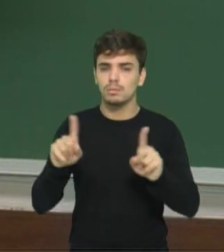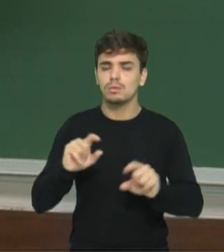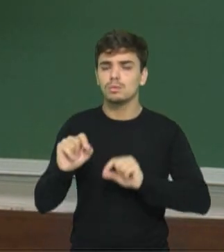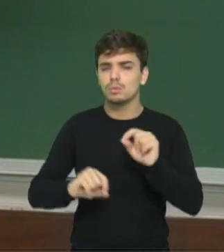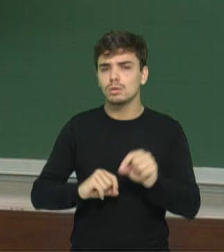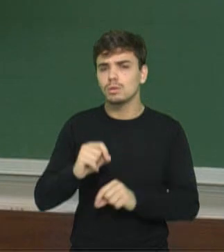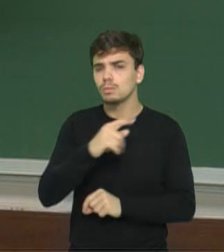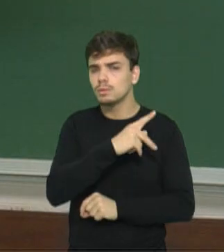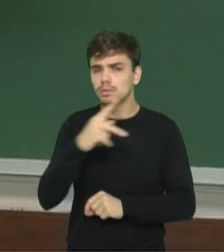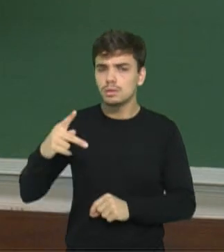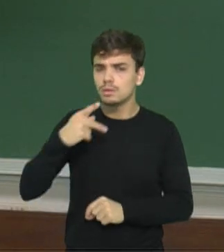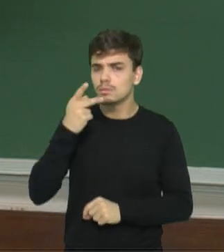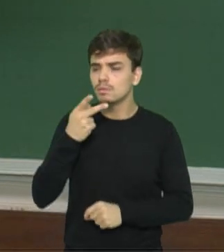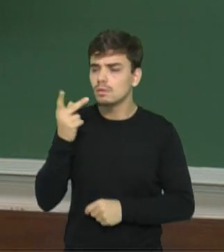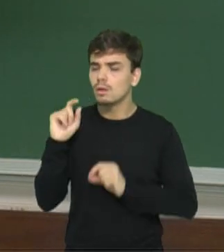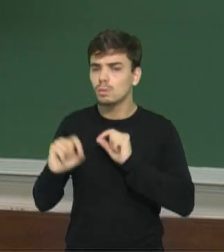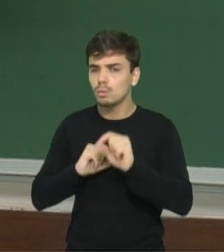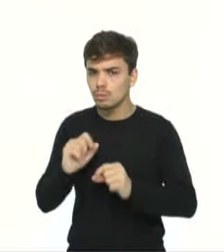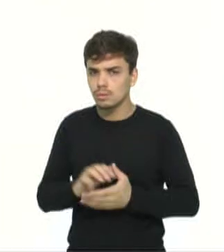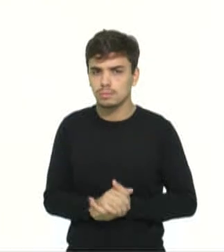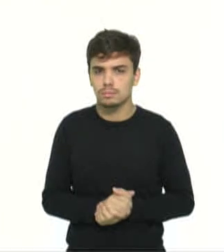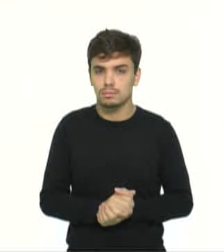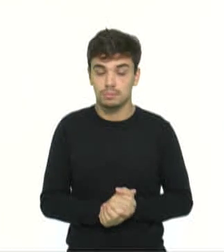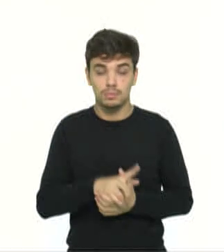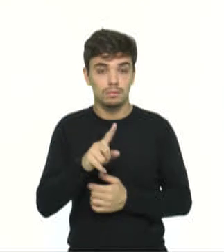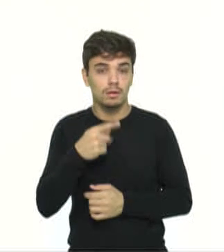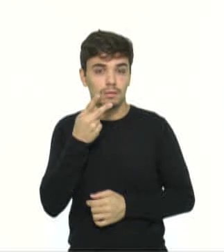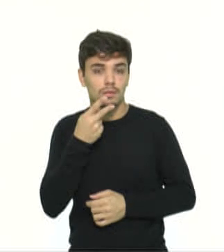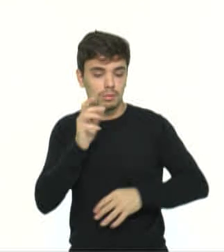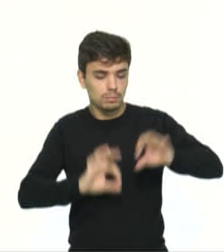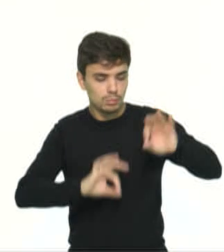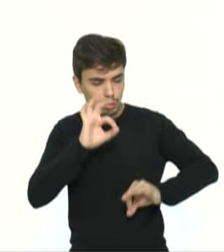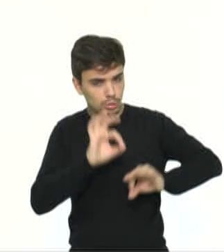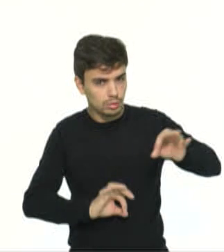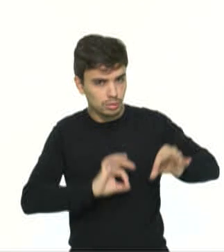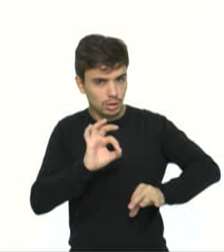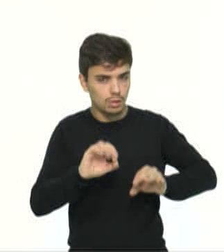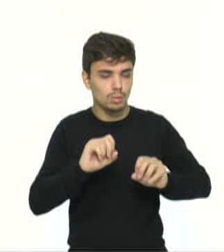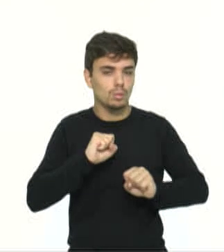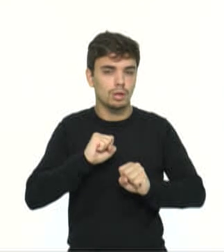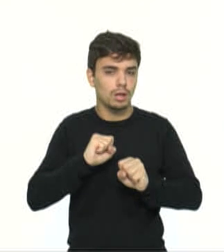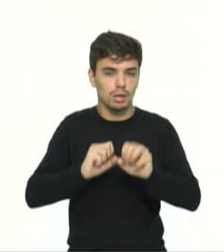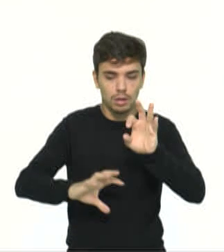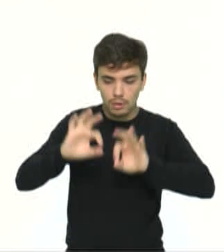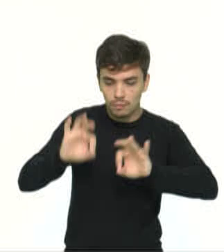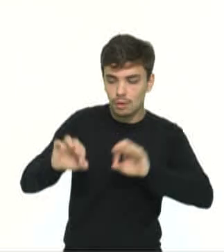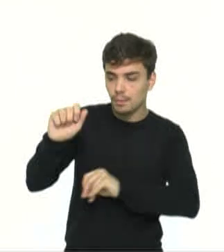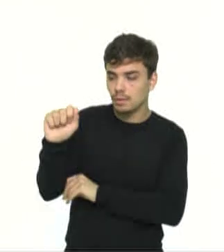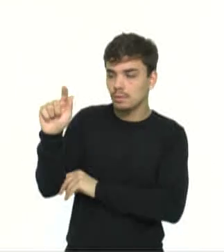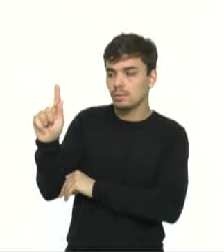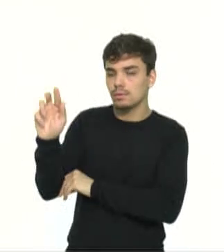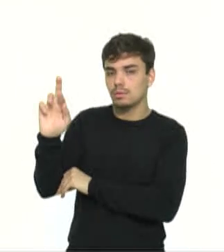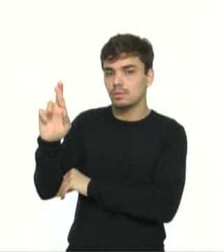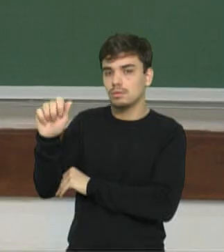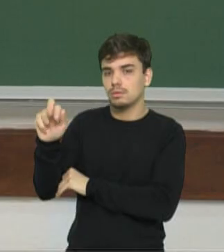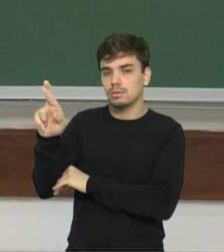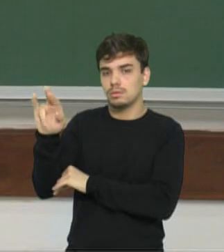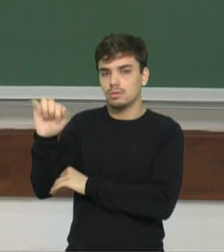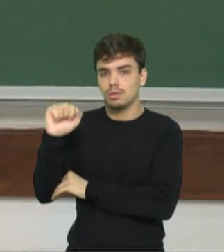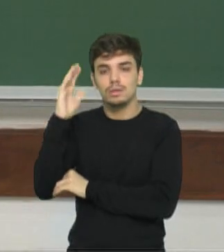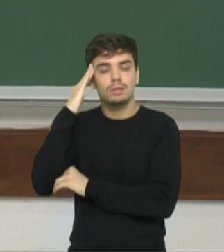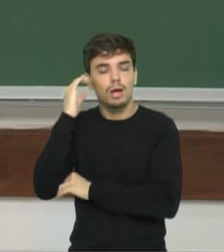eleito vai propor? O Arbenz, ele vai propor um projeto de reforma agrária. Bom, reforma agrária a gente sabe que é uma das